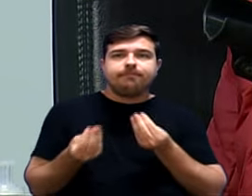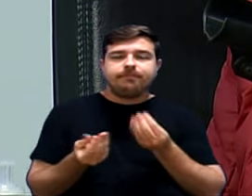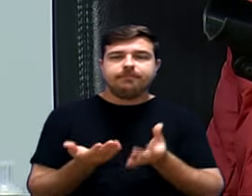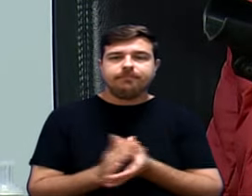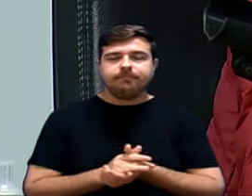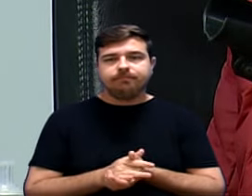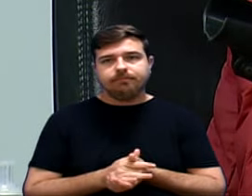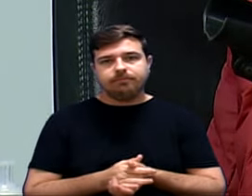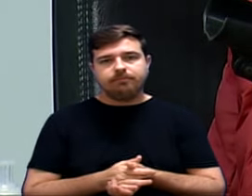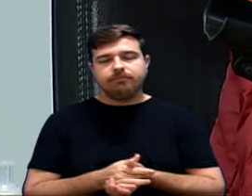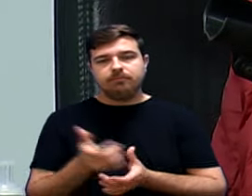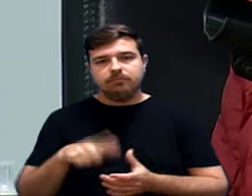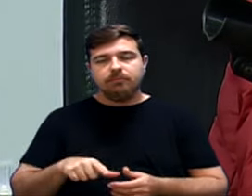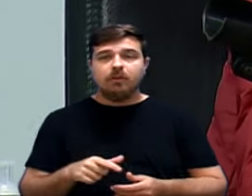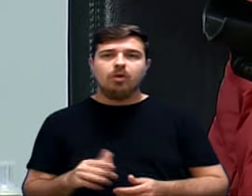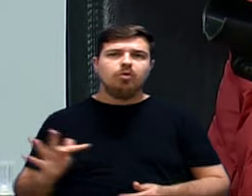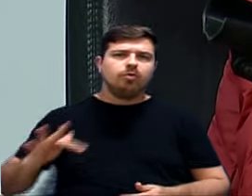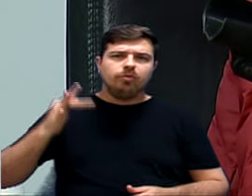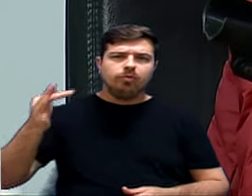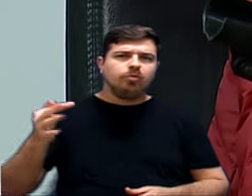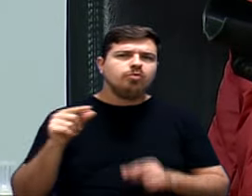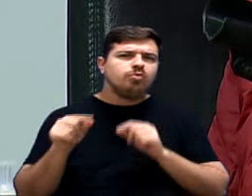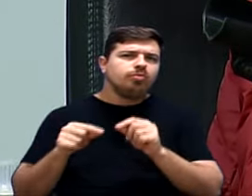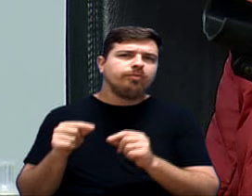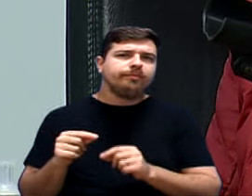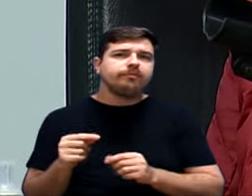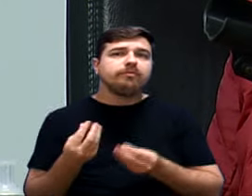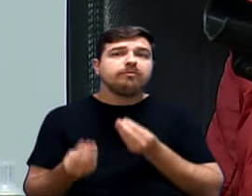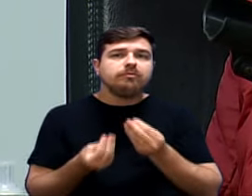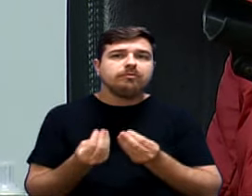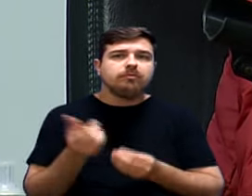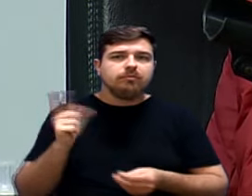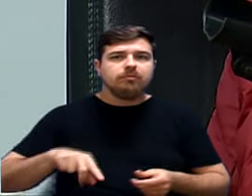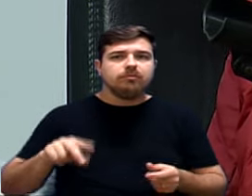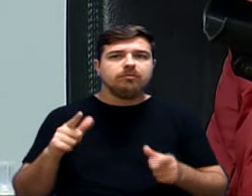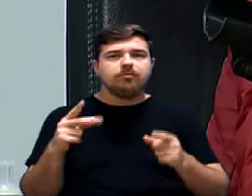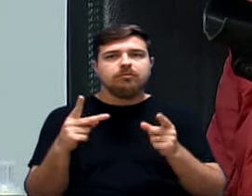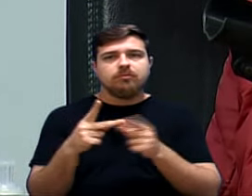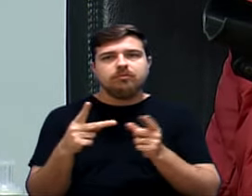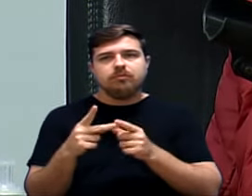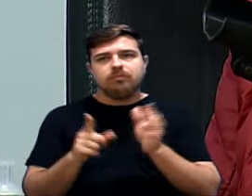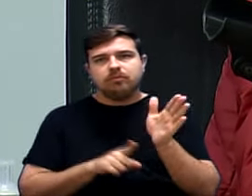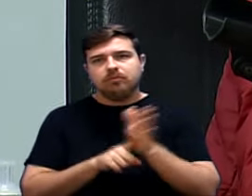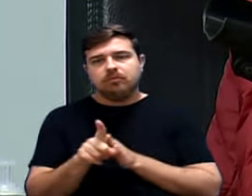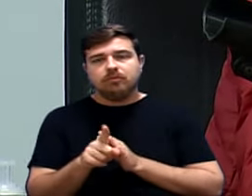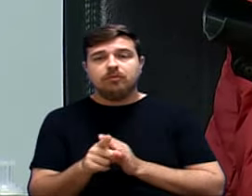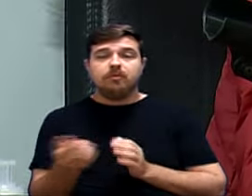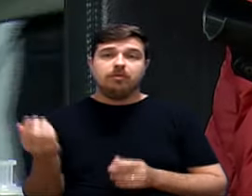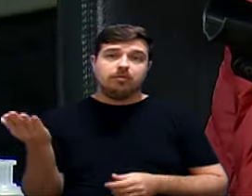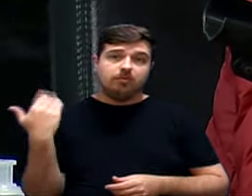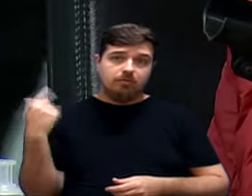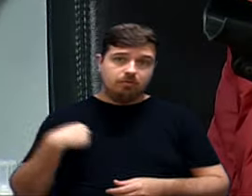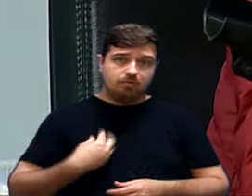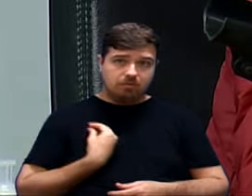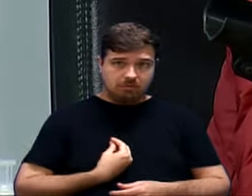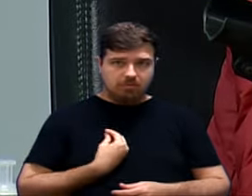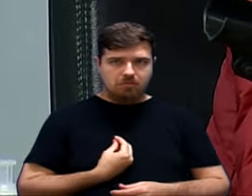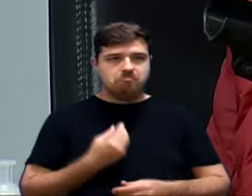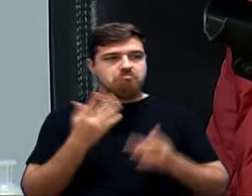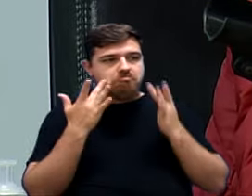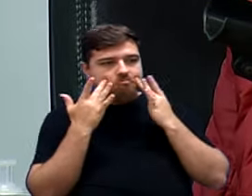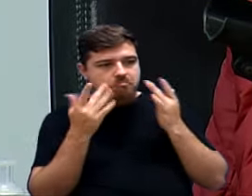e o que será feito referente a isso e a segunda pergunta é que eu estive aqui na apresentação do